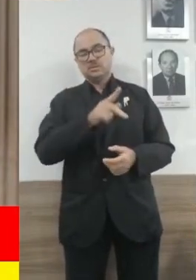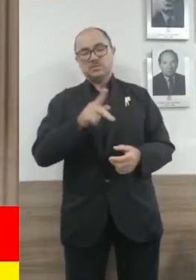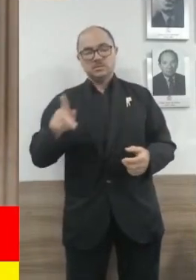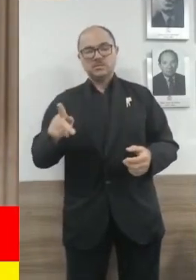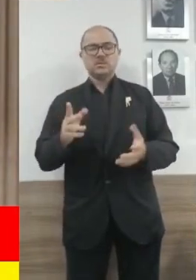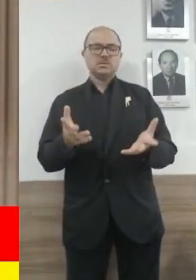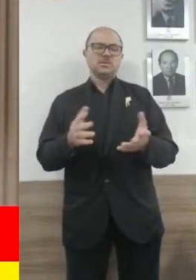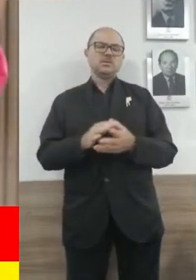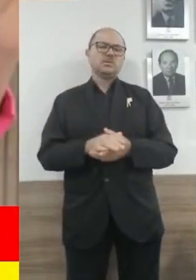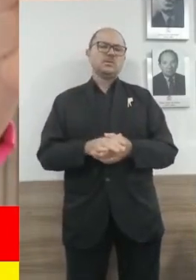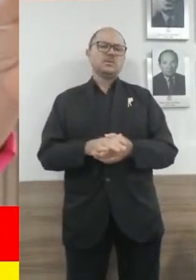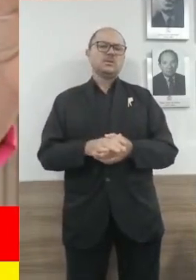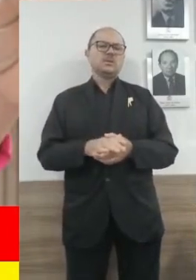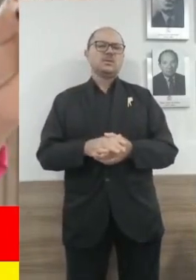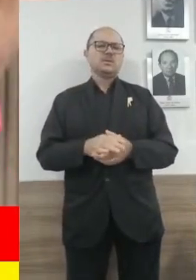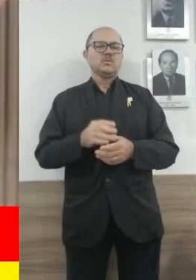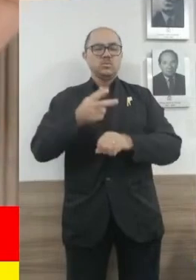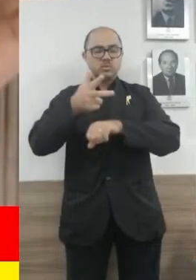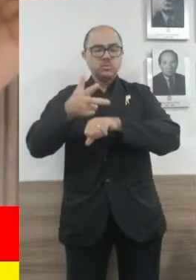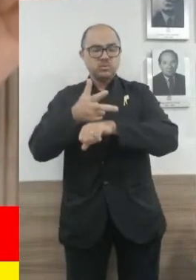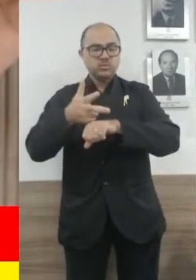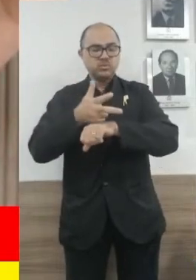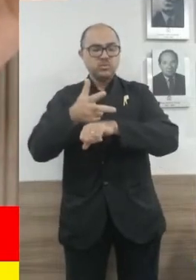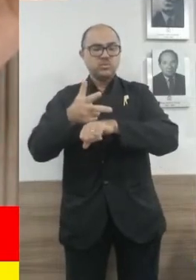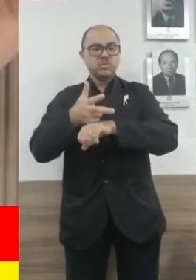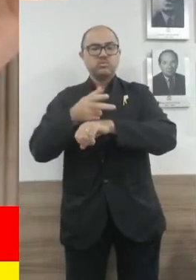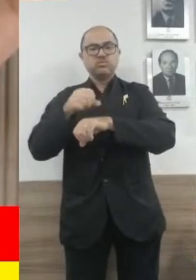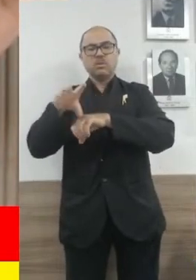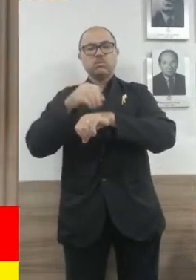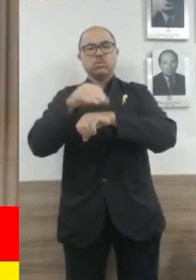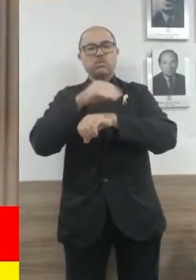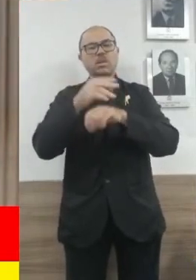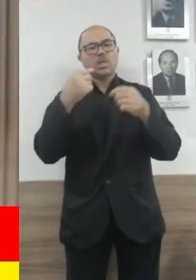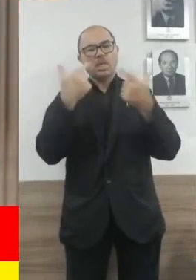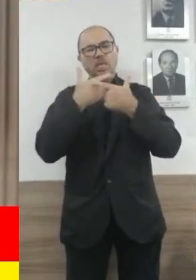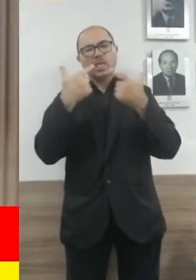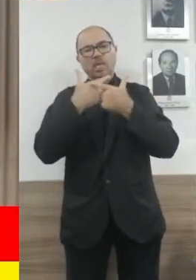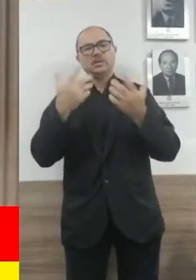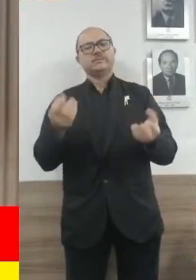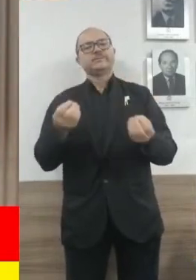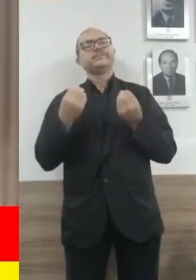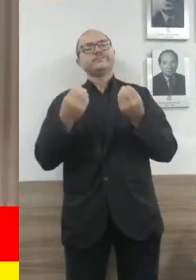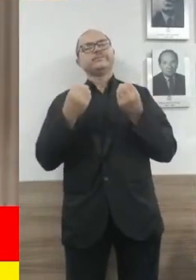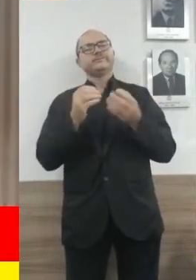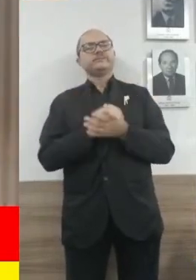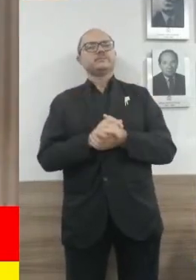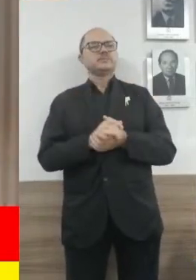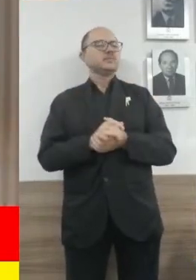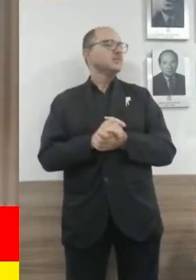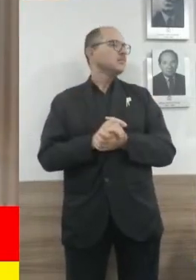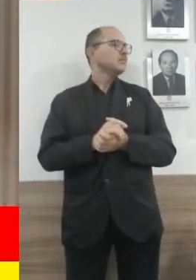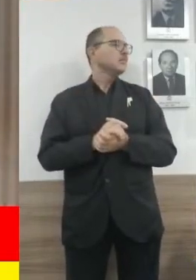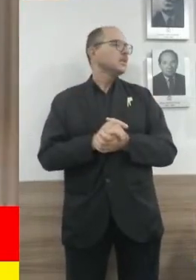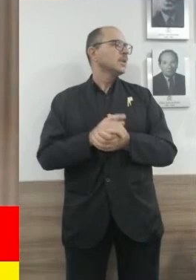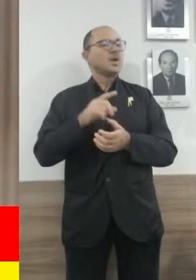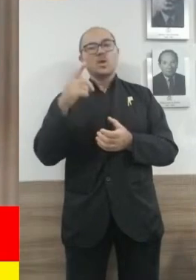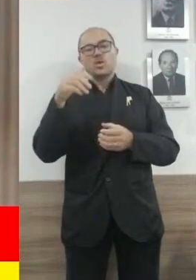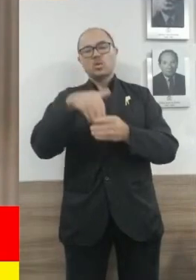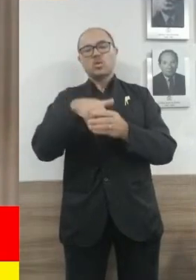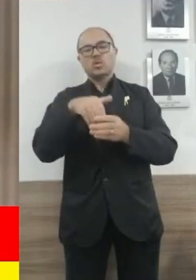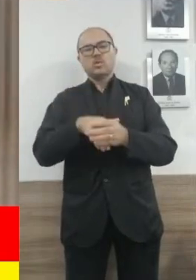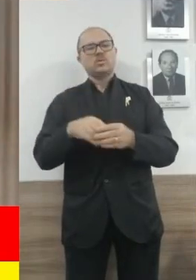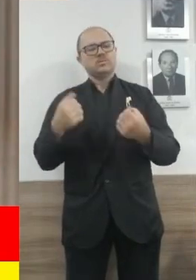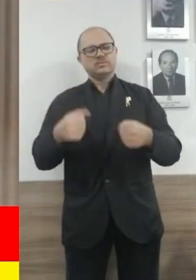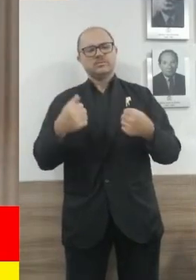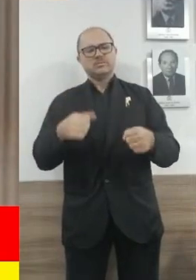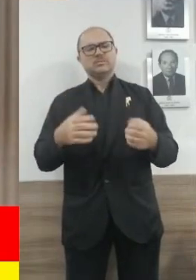fez uma gravação de um vídeo para que servisse de chacota eu quero dizer a outra eleitora sua que eu também não preciso